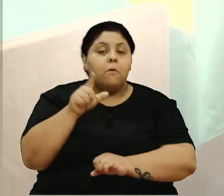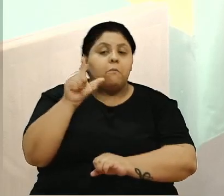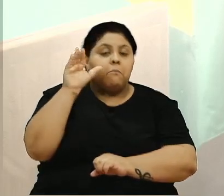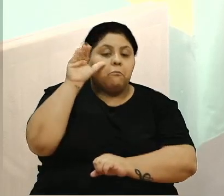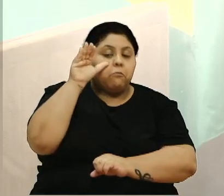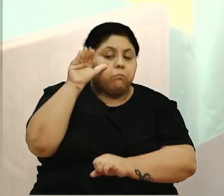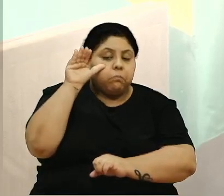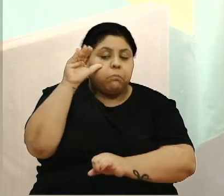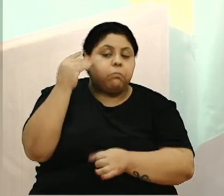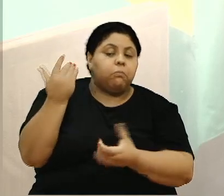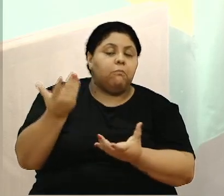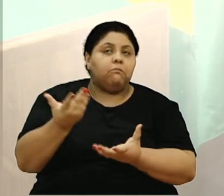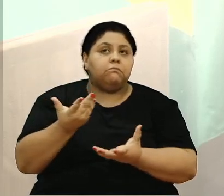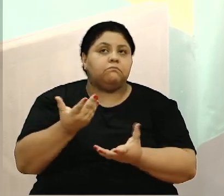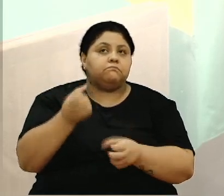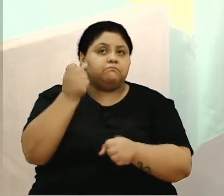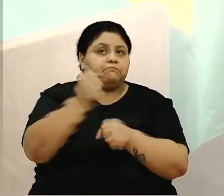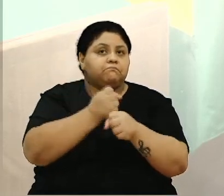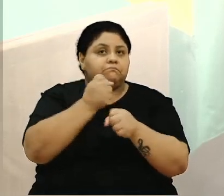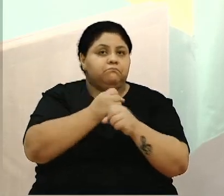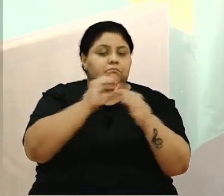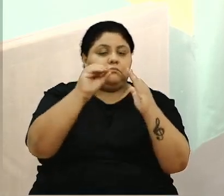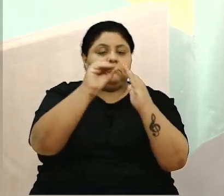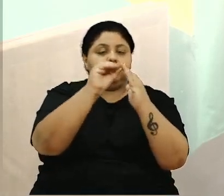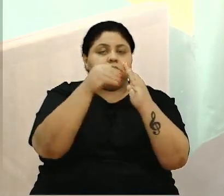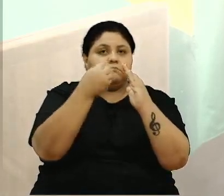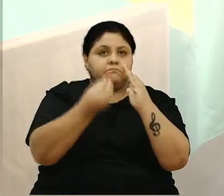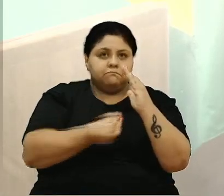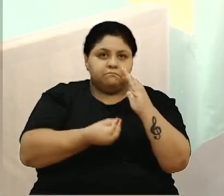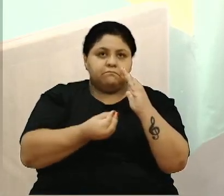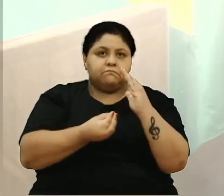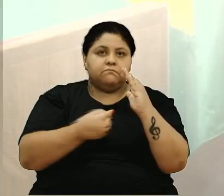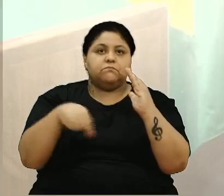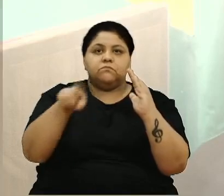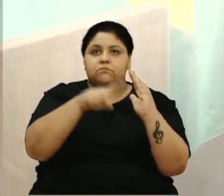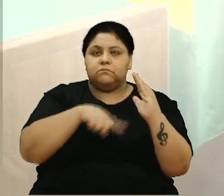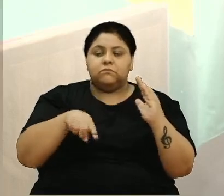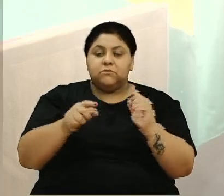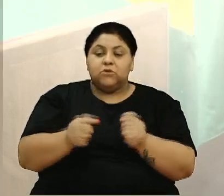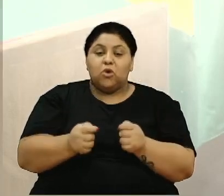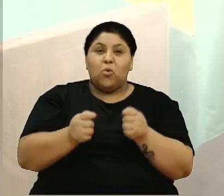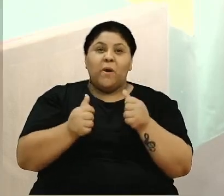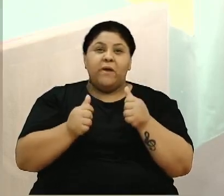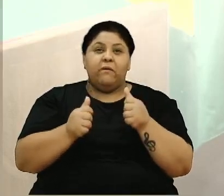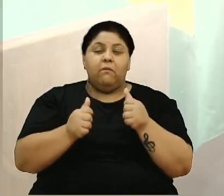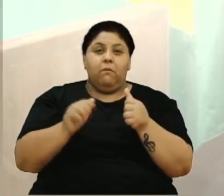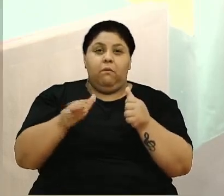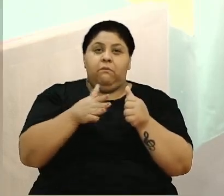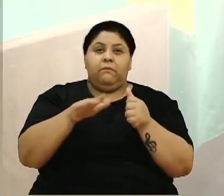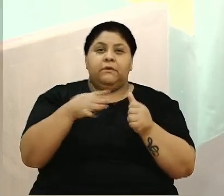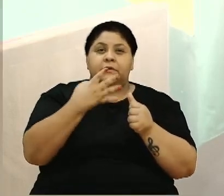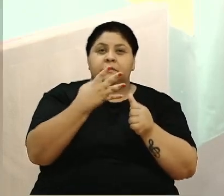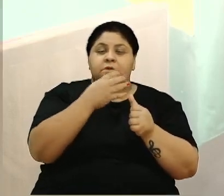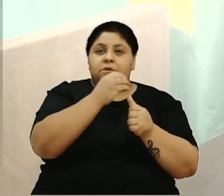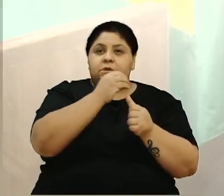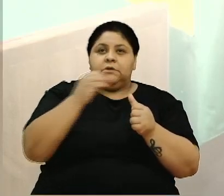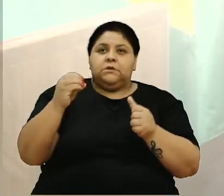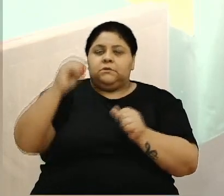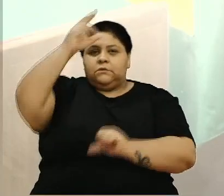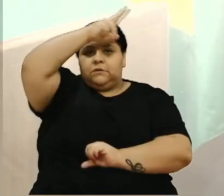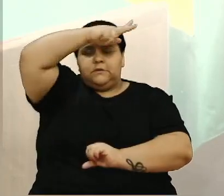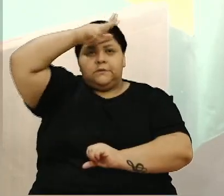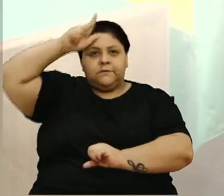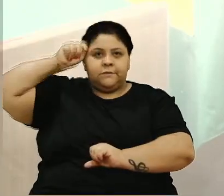parado olhando a obra do SAMAI. Dizer que nós estamos com quase, em torno de 400 municípios aí